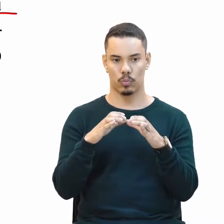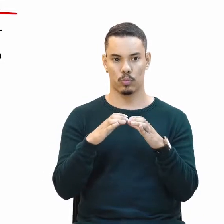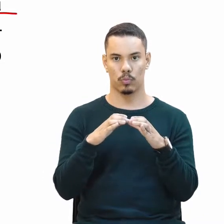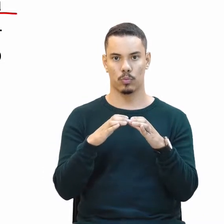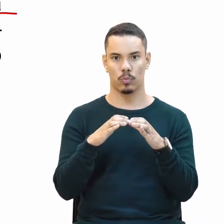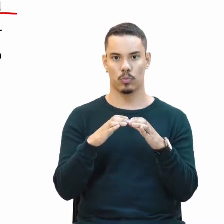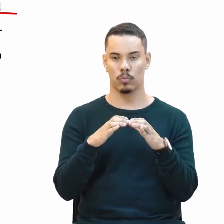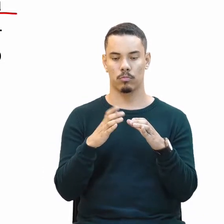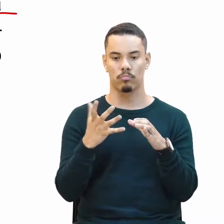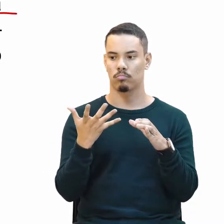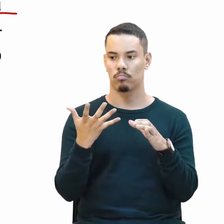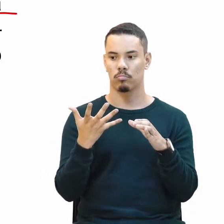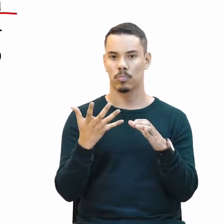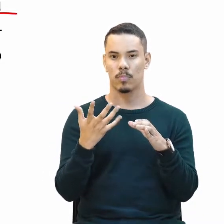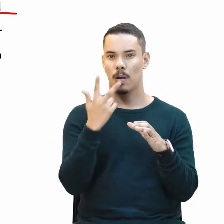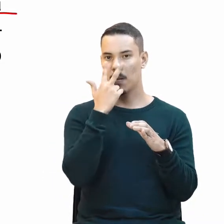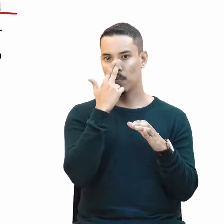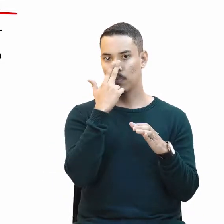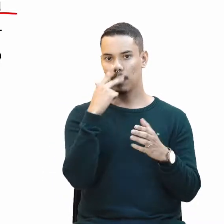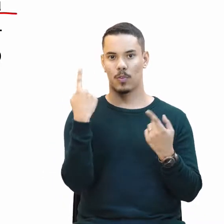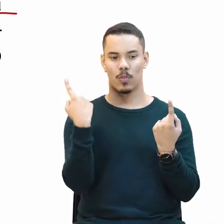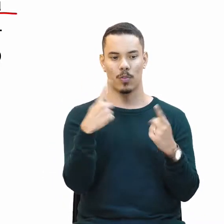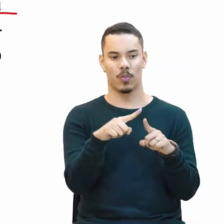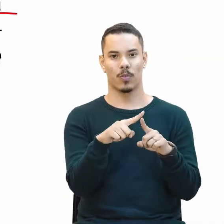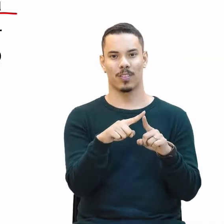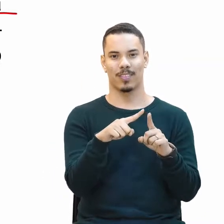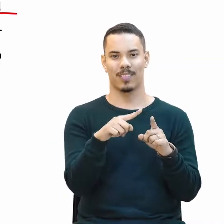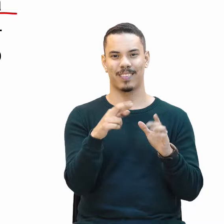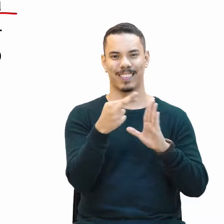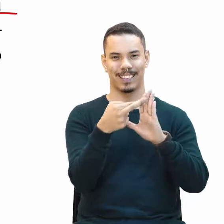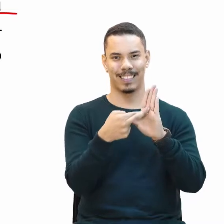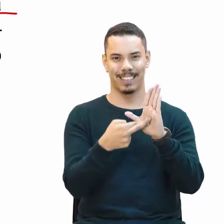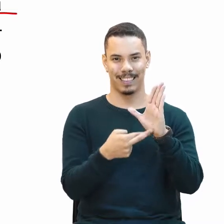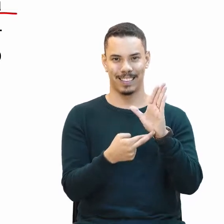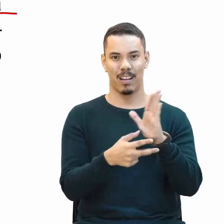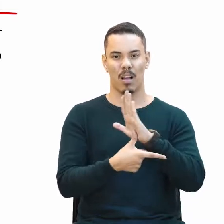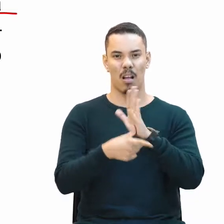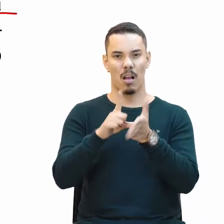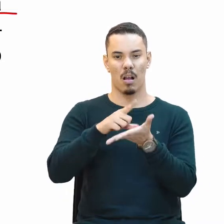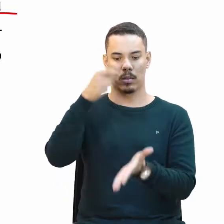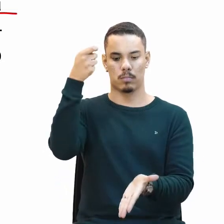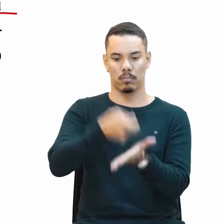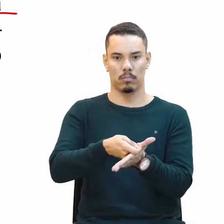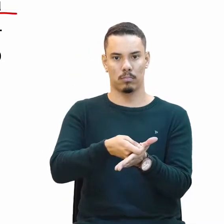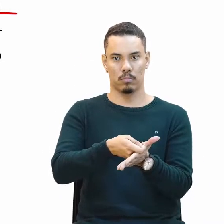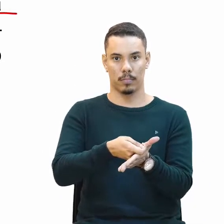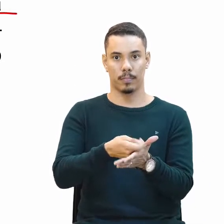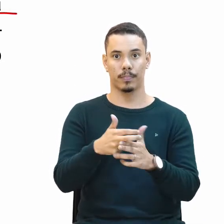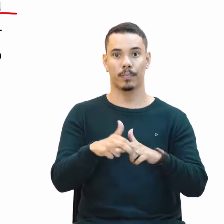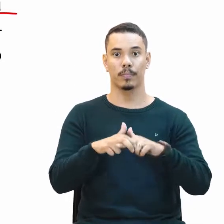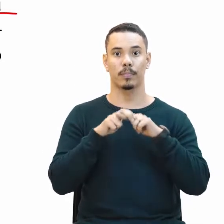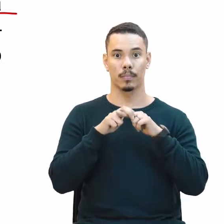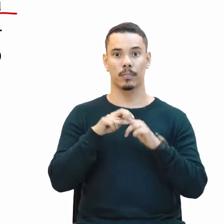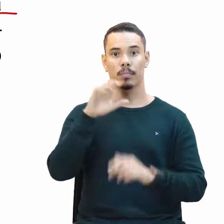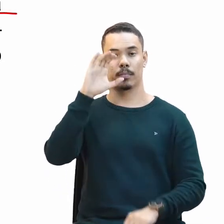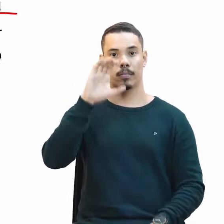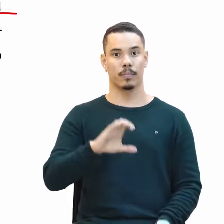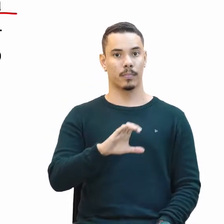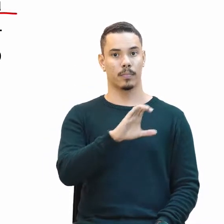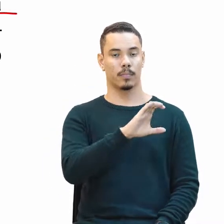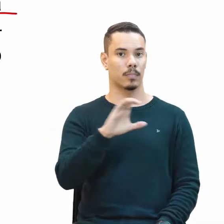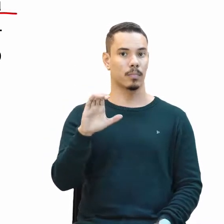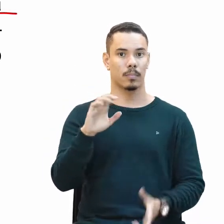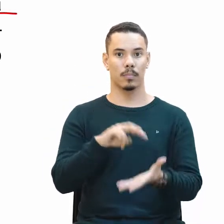uma corrente contrária aos padrões, aos regimes estabelecidos na época. Então, o cristianismo era uma